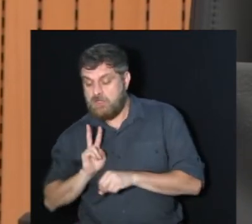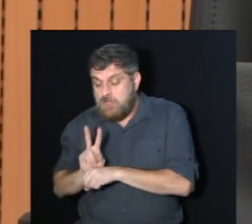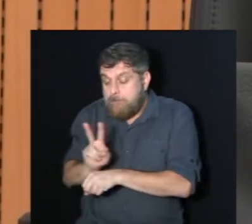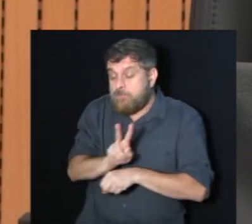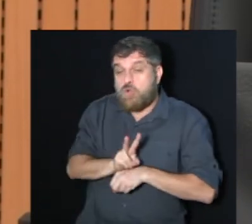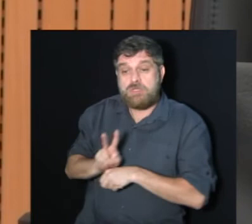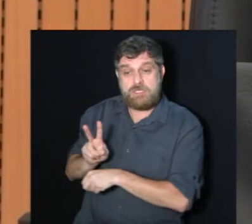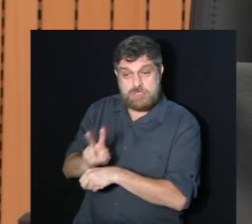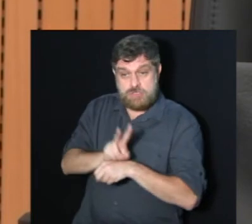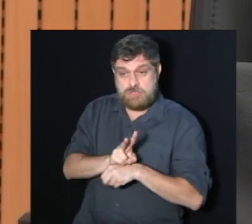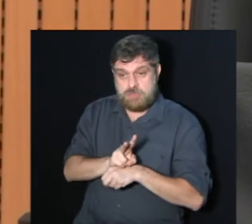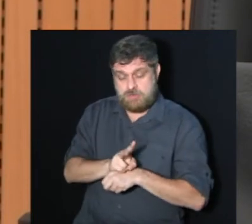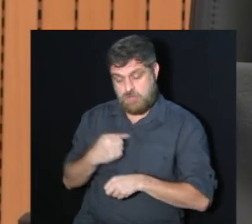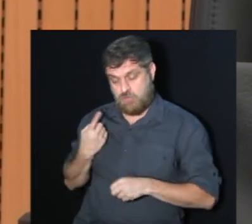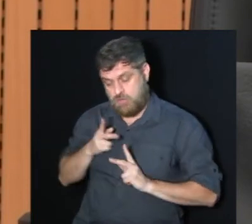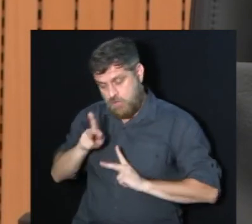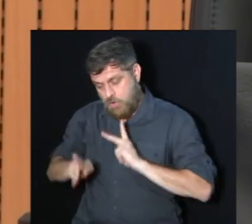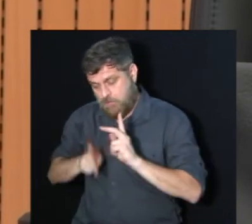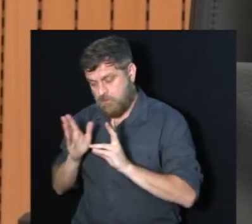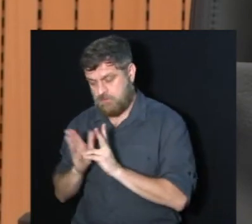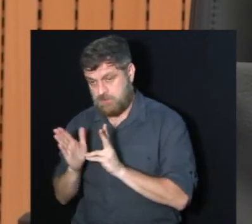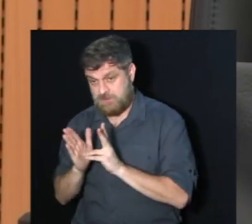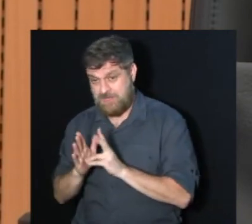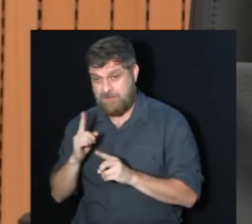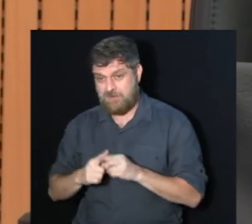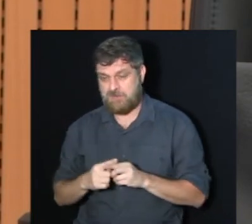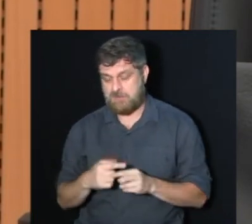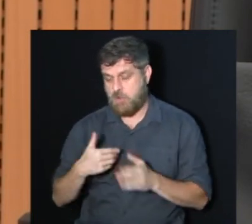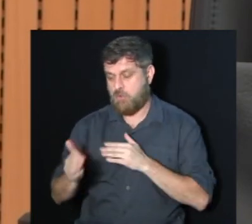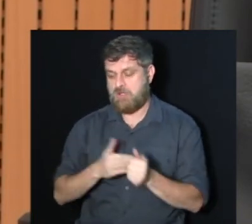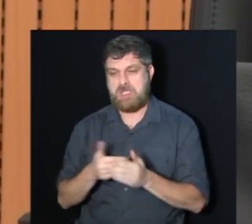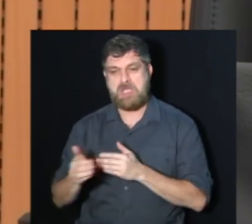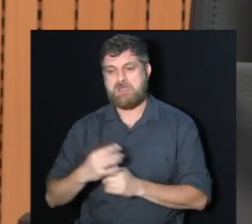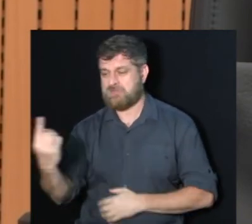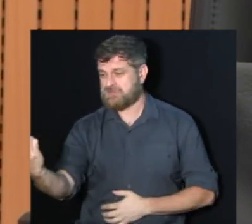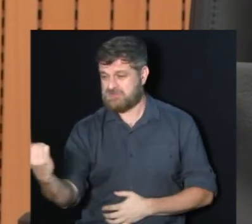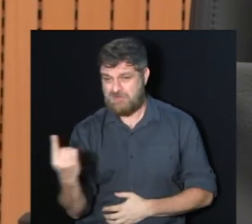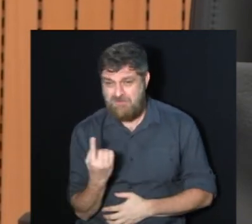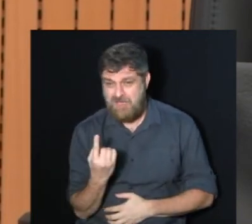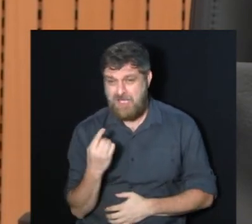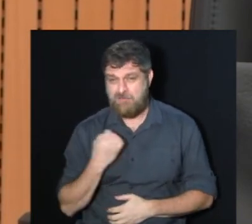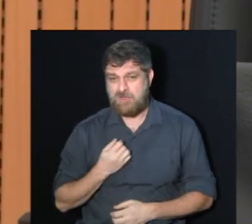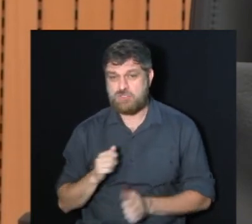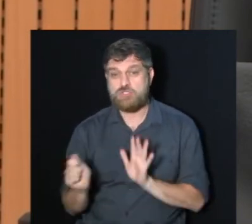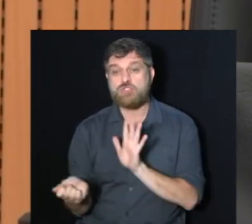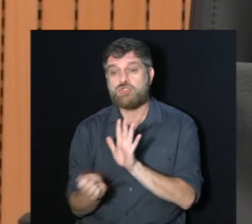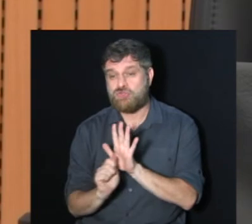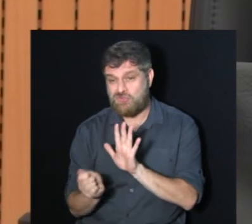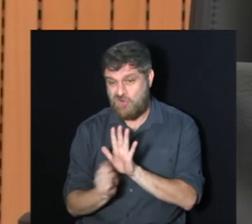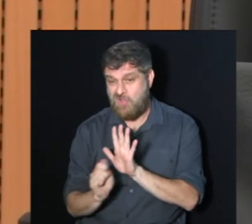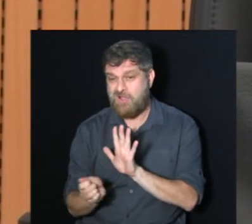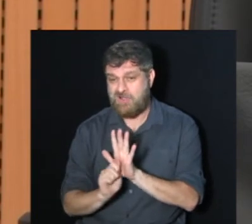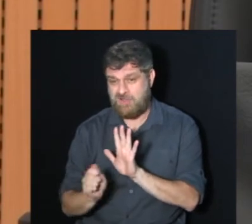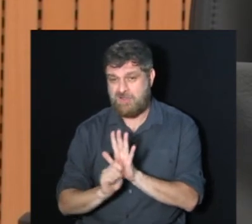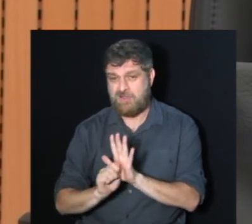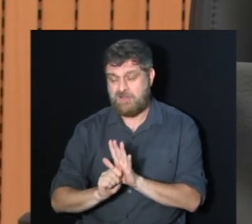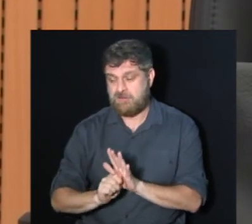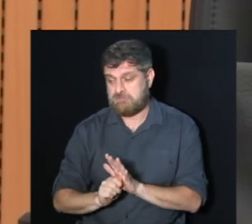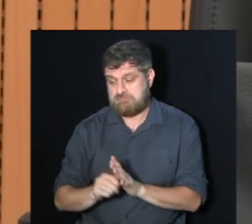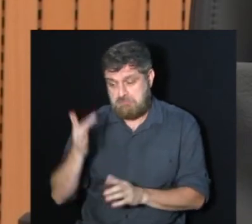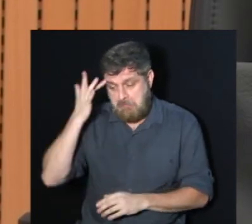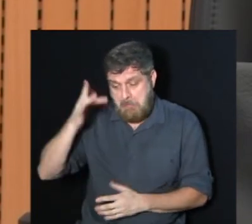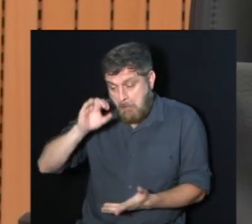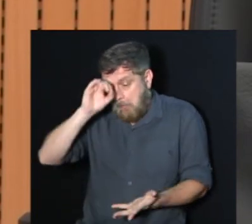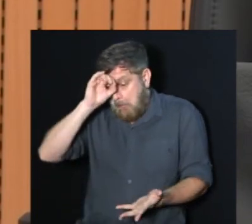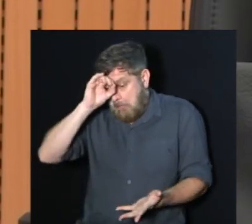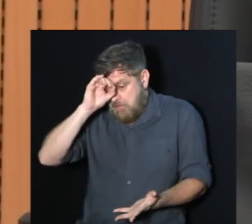aldeia, né? Porque se você deixar entrar, você pode deixar entrar alguma droga, você não sabe, né?